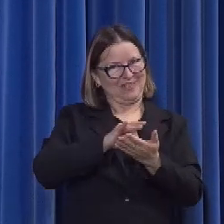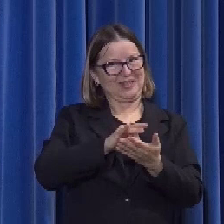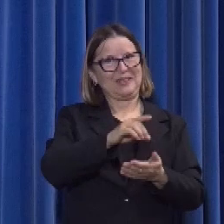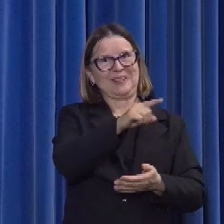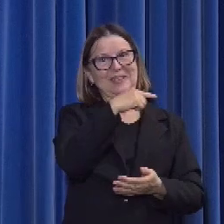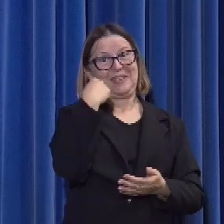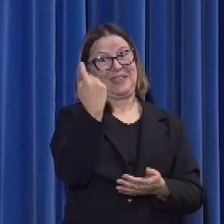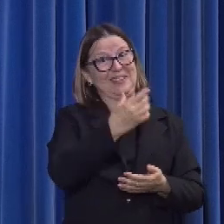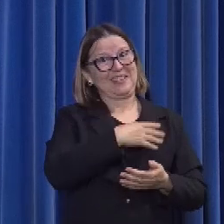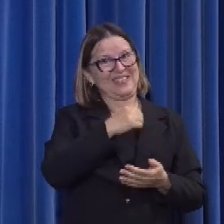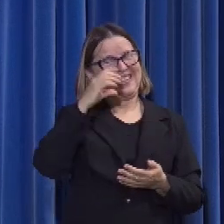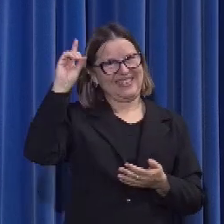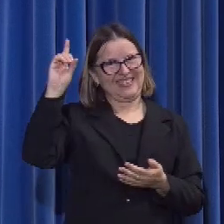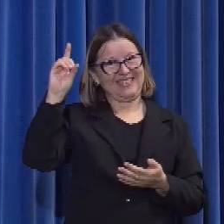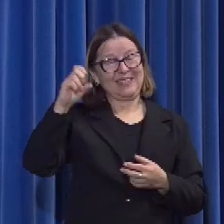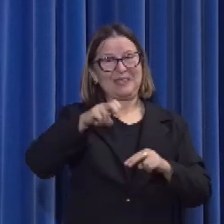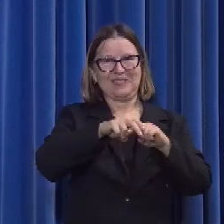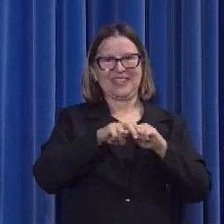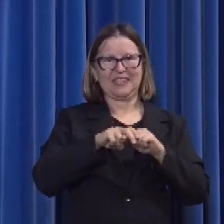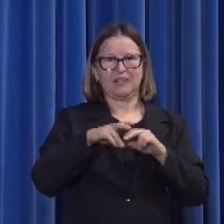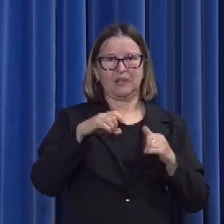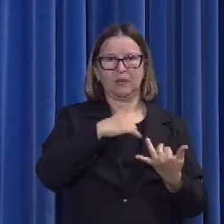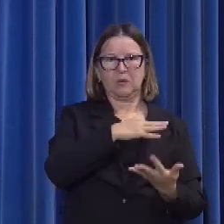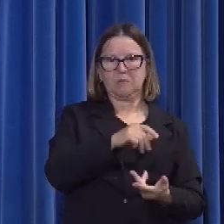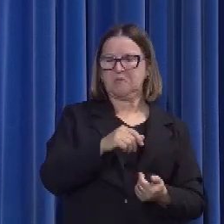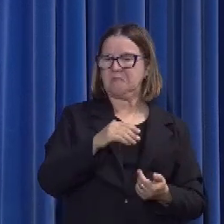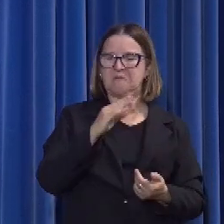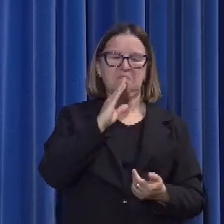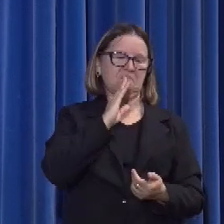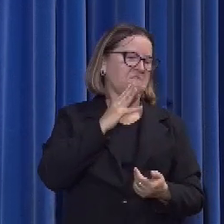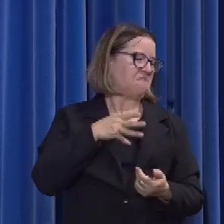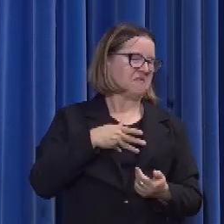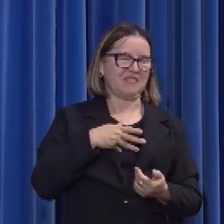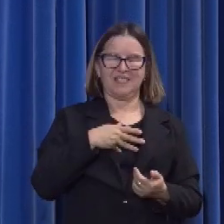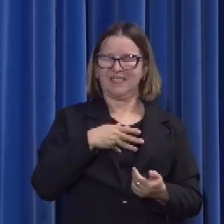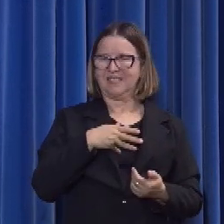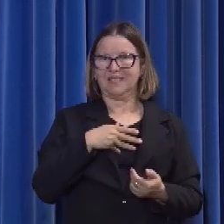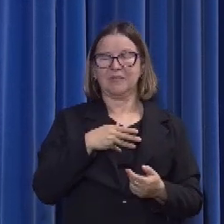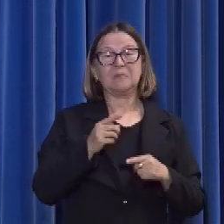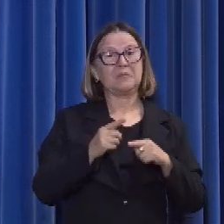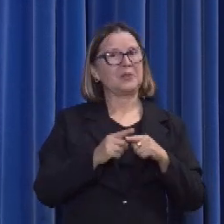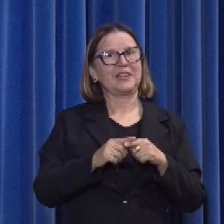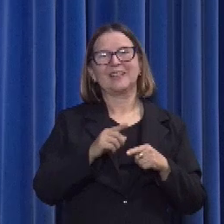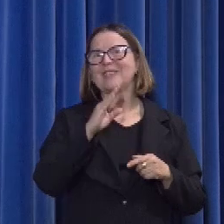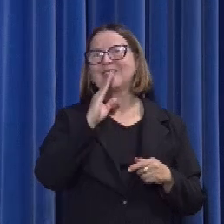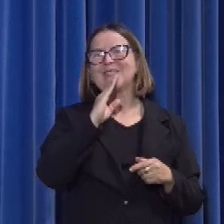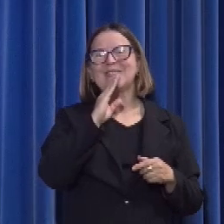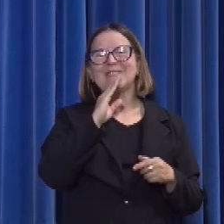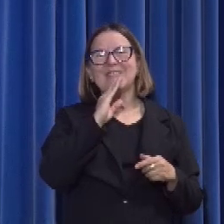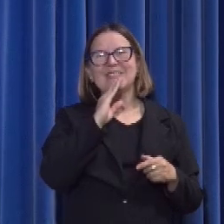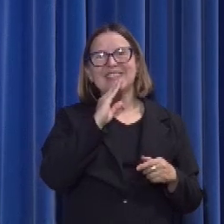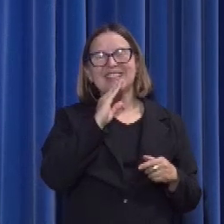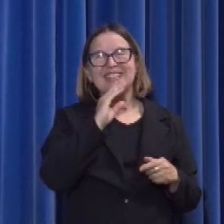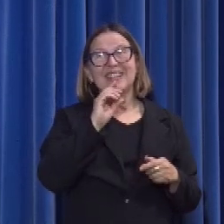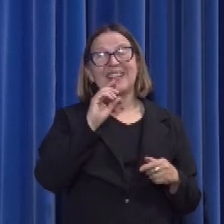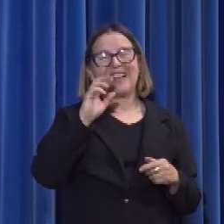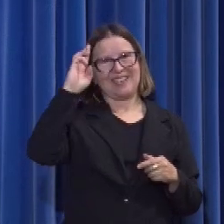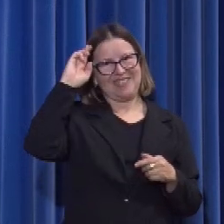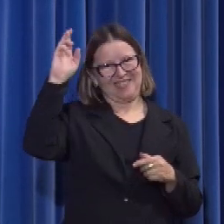Deus. Por essa razão, o mundo não nos conhece, porquanto não o conheceu a Ele mesmo.